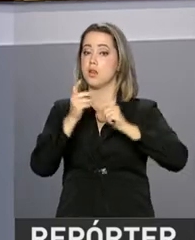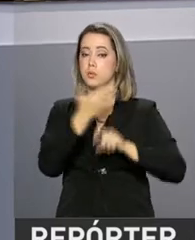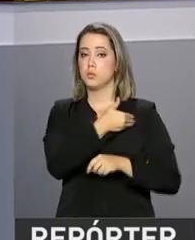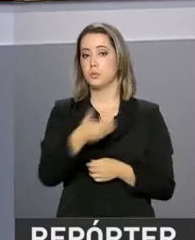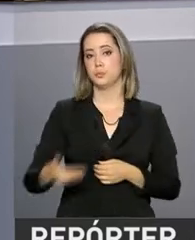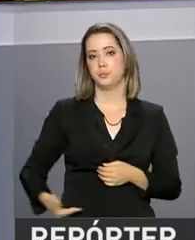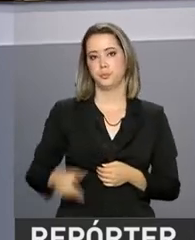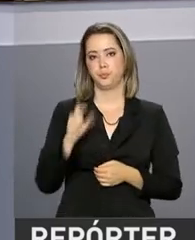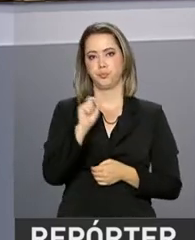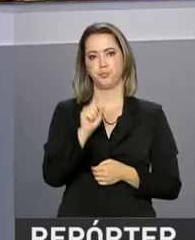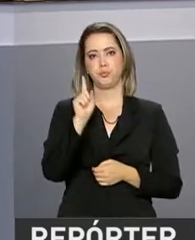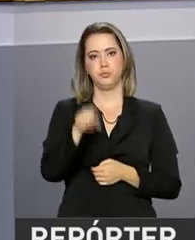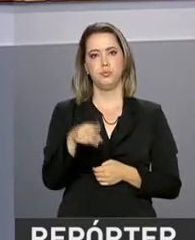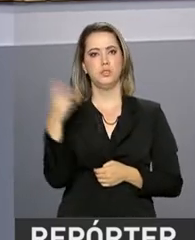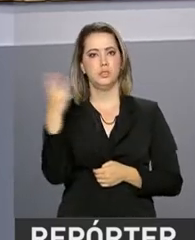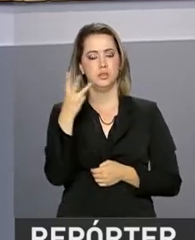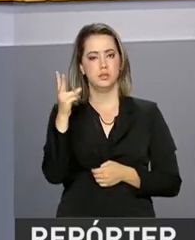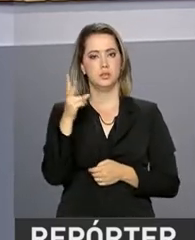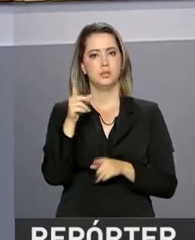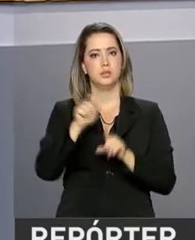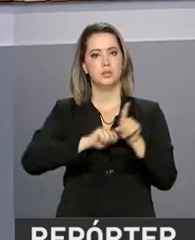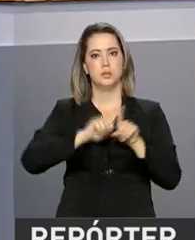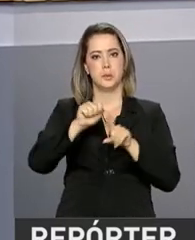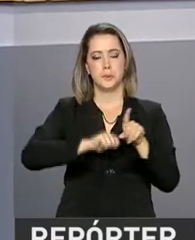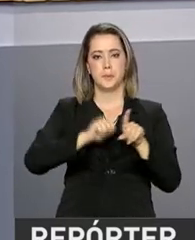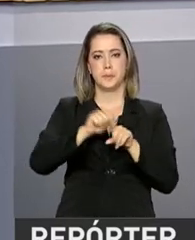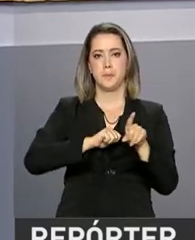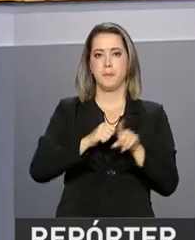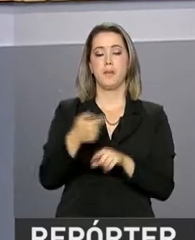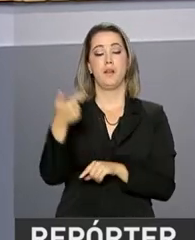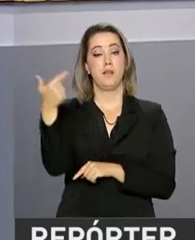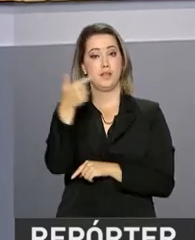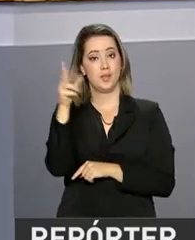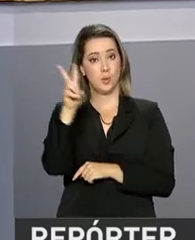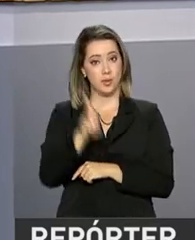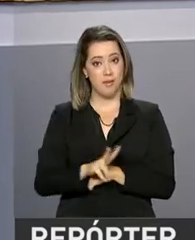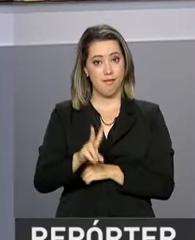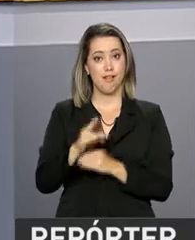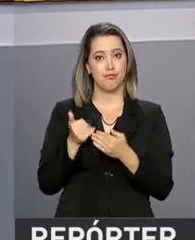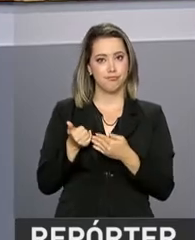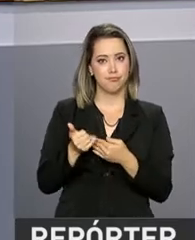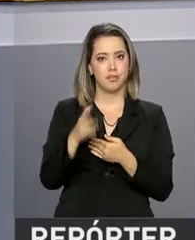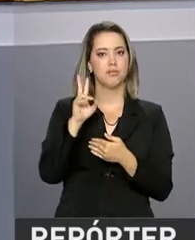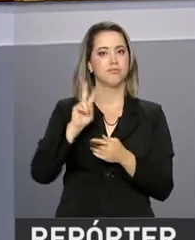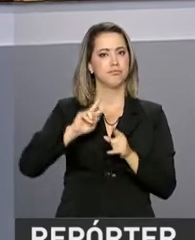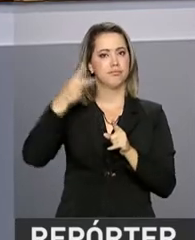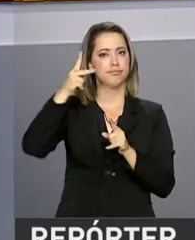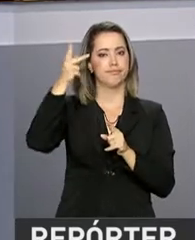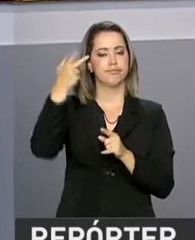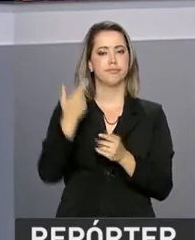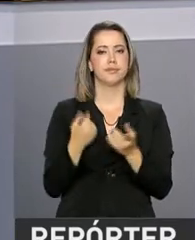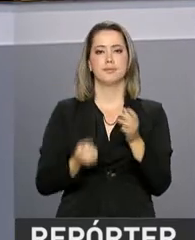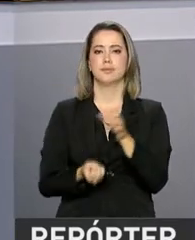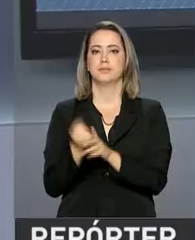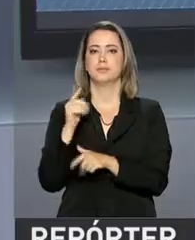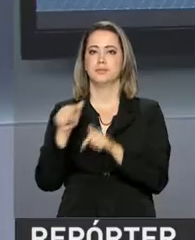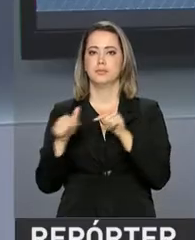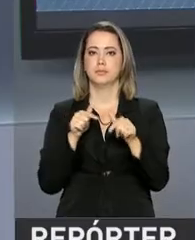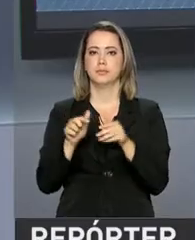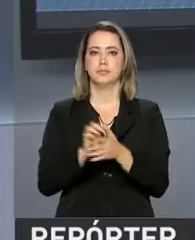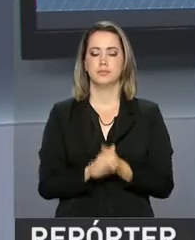pública ele foi o terceiro mesmo ano eo segundo consecutivo com alta na geração de empregos